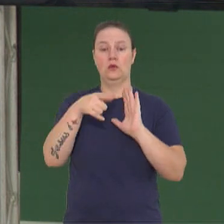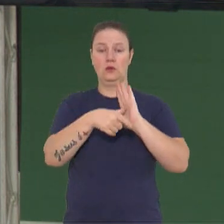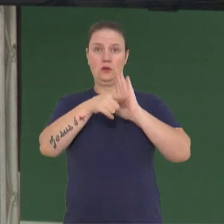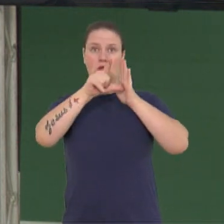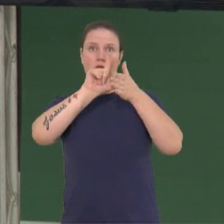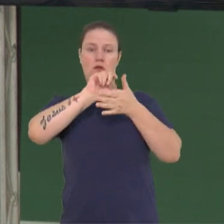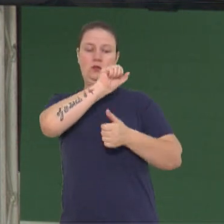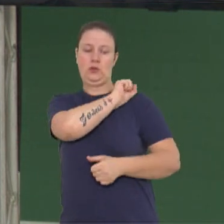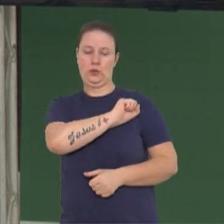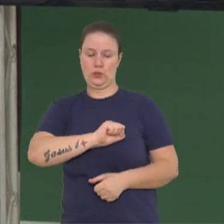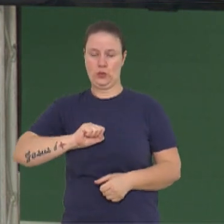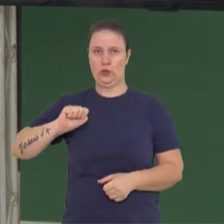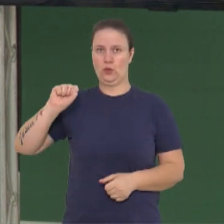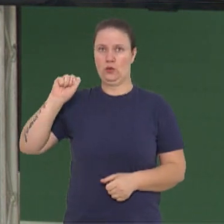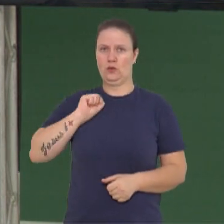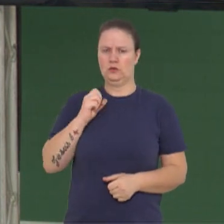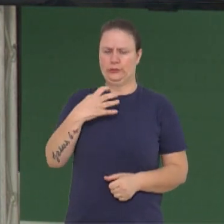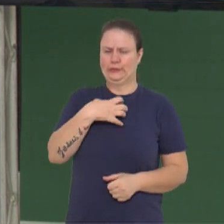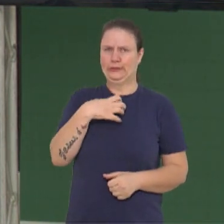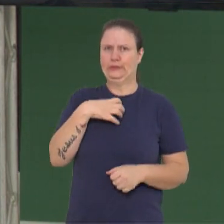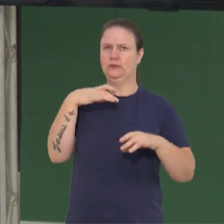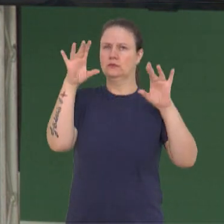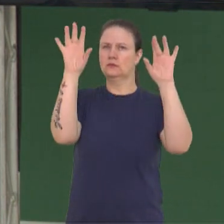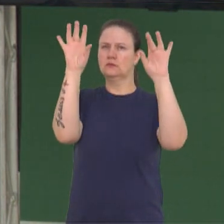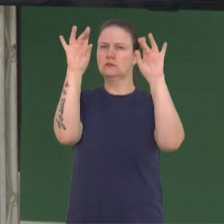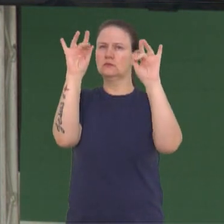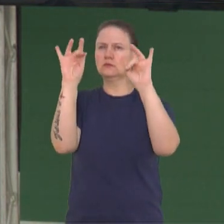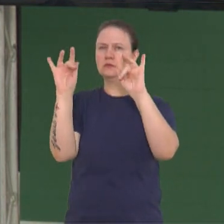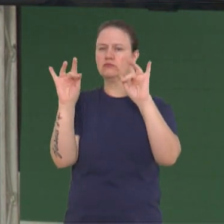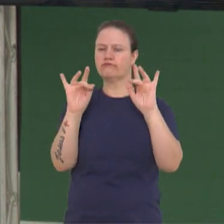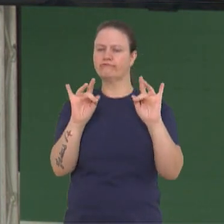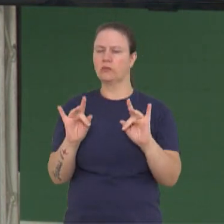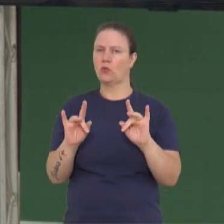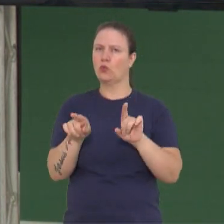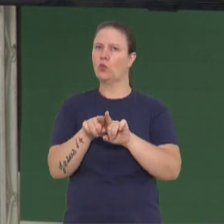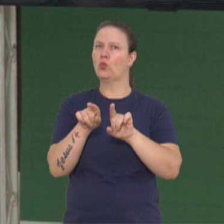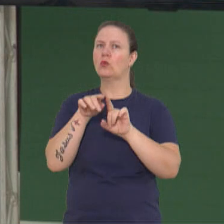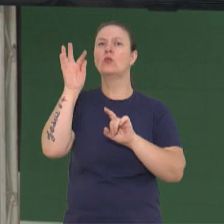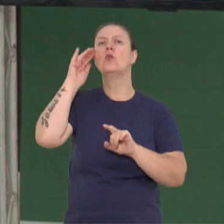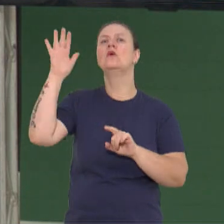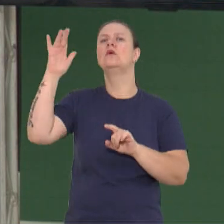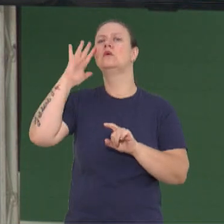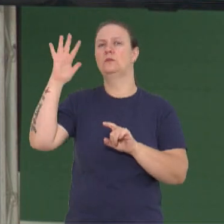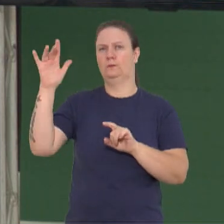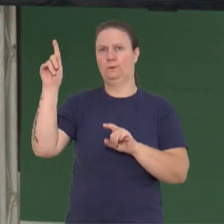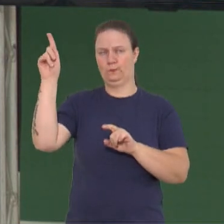de maneira mais detalhada, a filosofia de Heráclito.